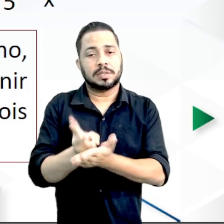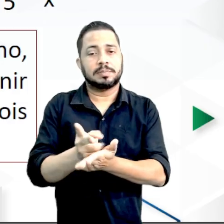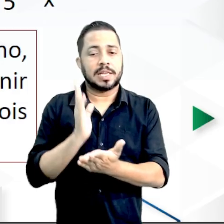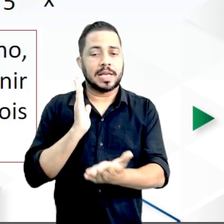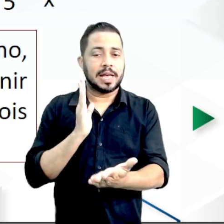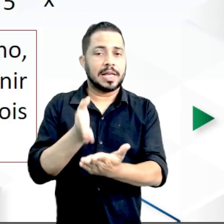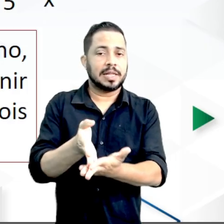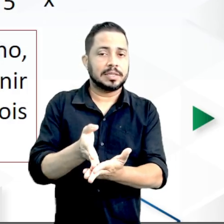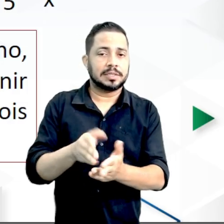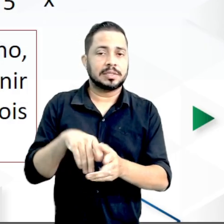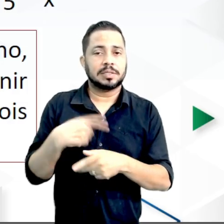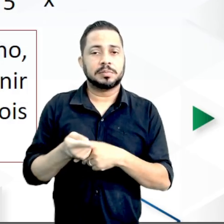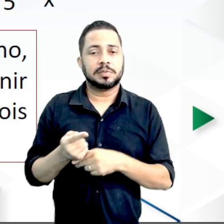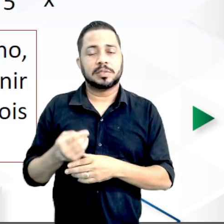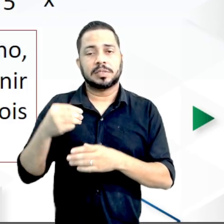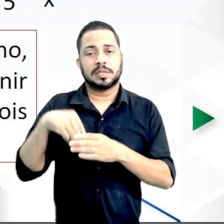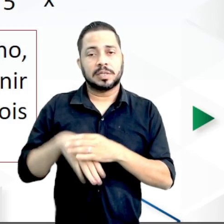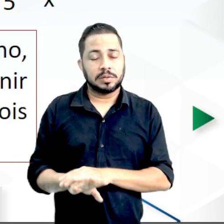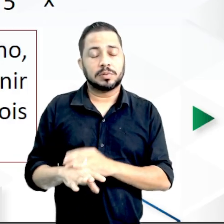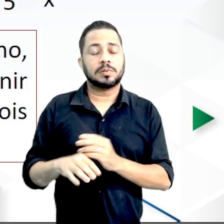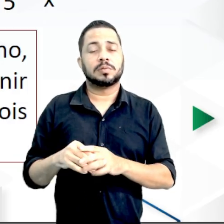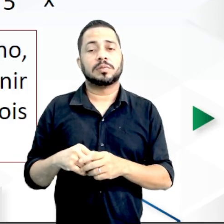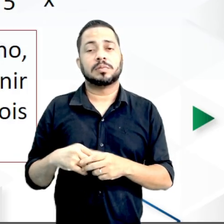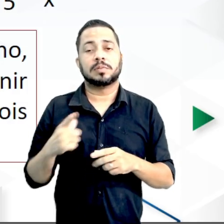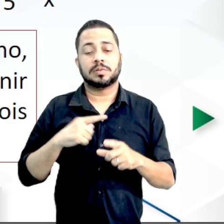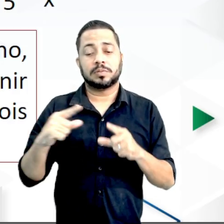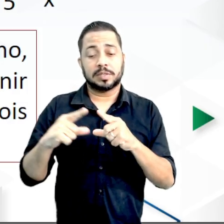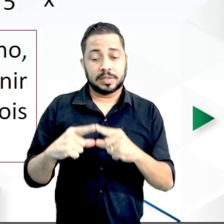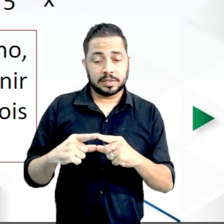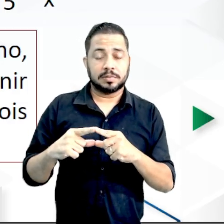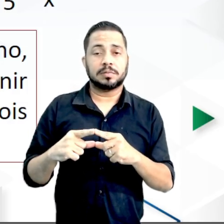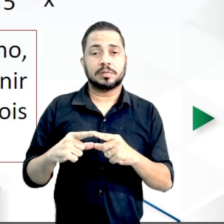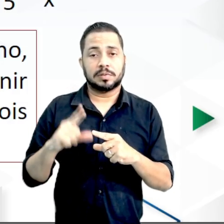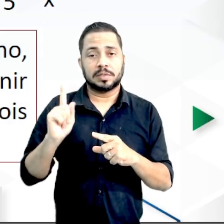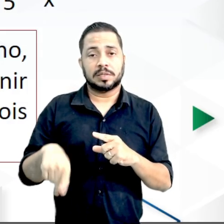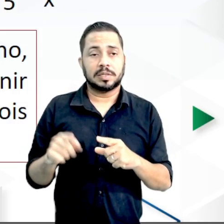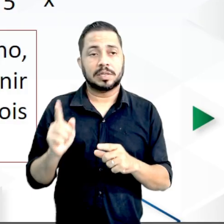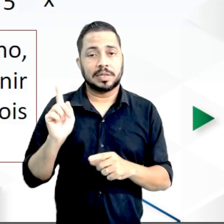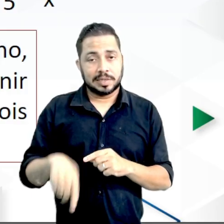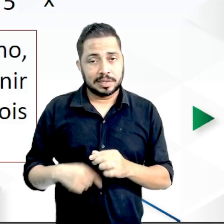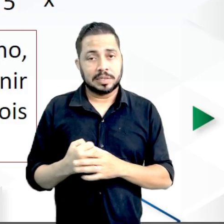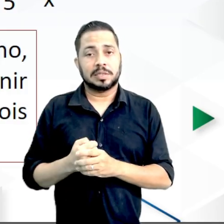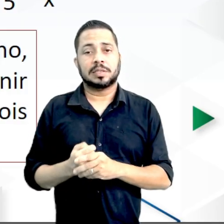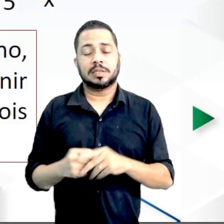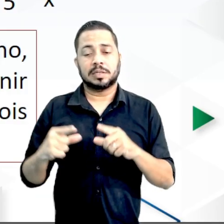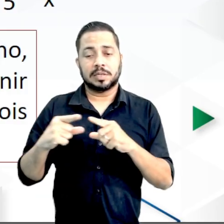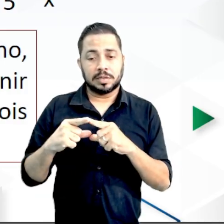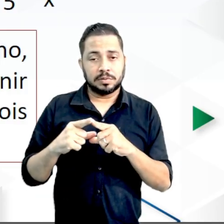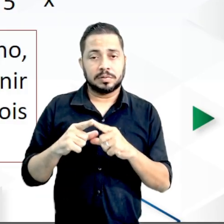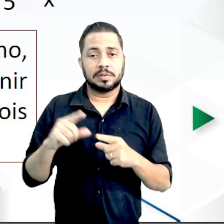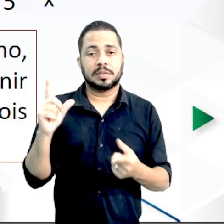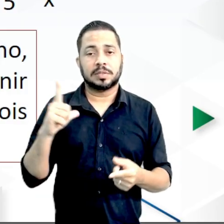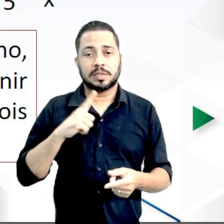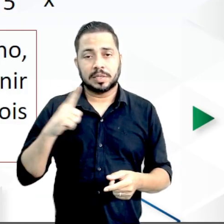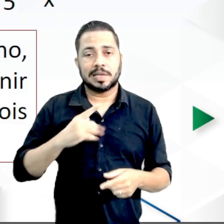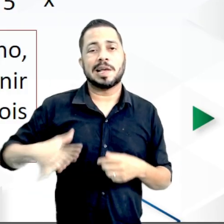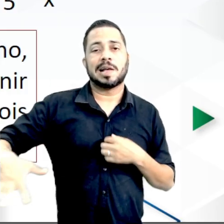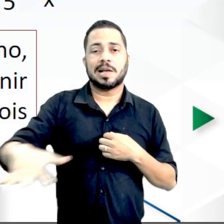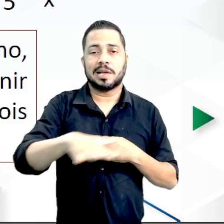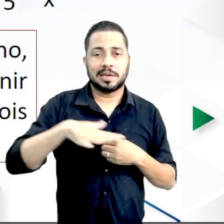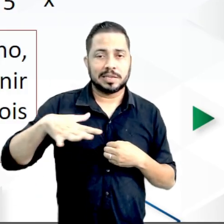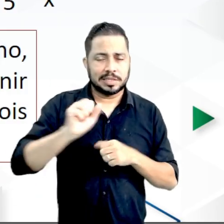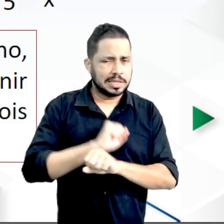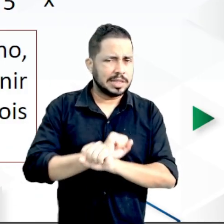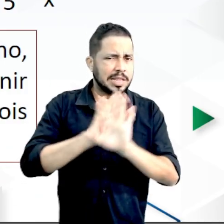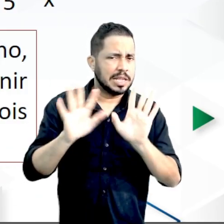e depois preencher no interior para dizer que o triângulo, além de ser a figura, né, triângulo, ela tem área, ok? Tá